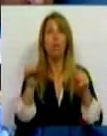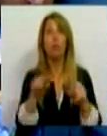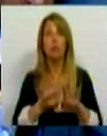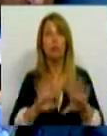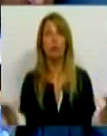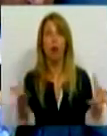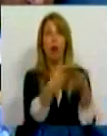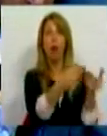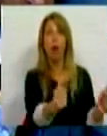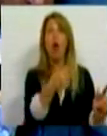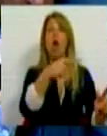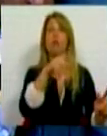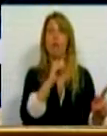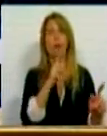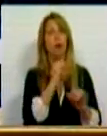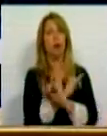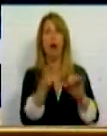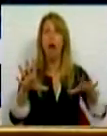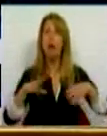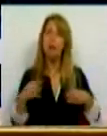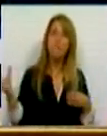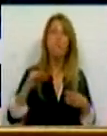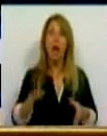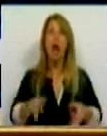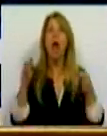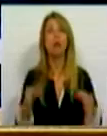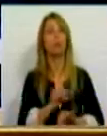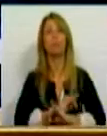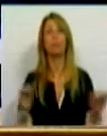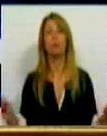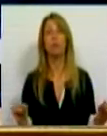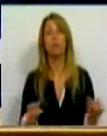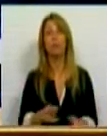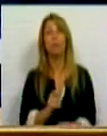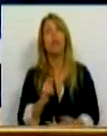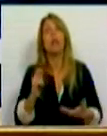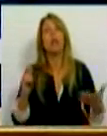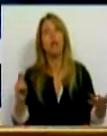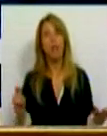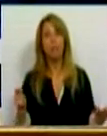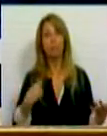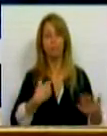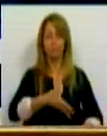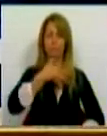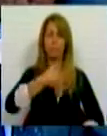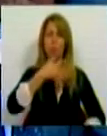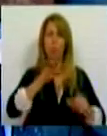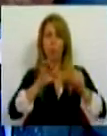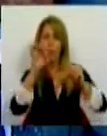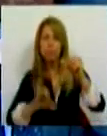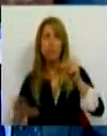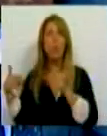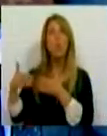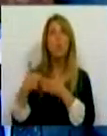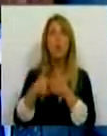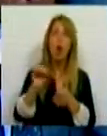aceitável mais nenhum adiamento. E descreve um processo que deveria